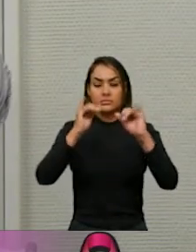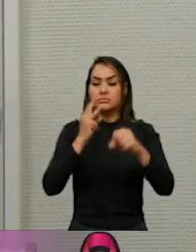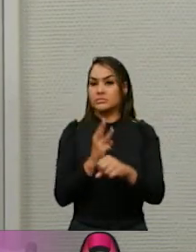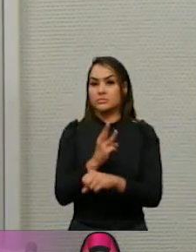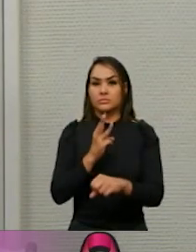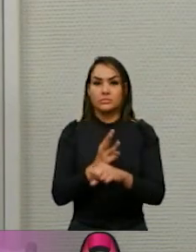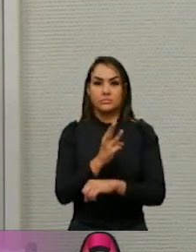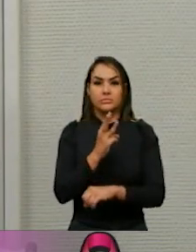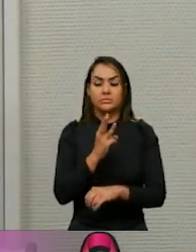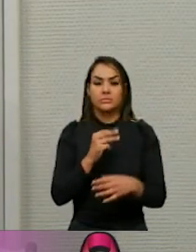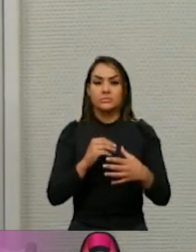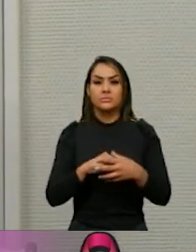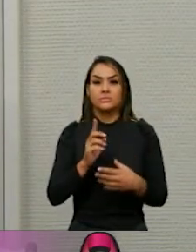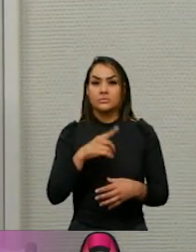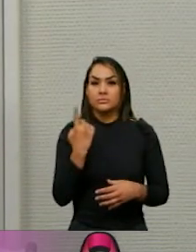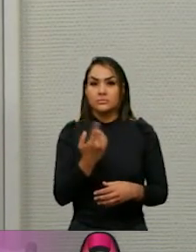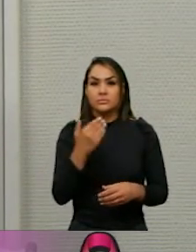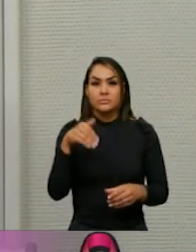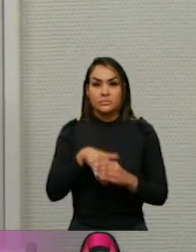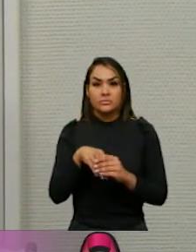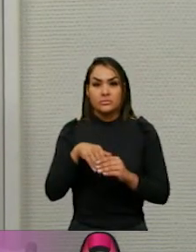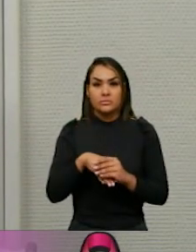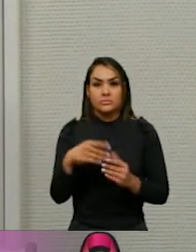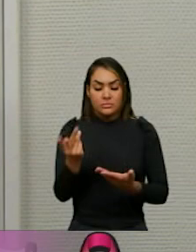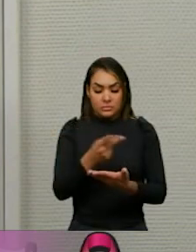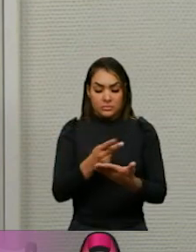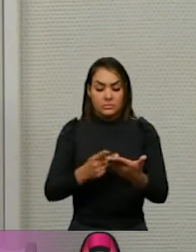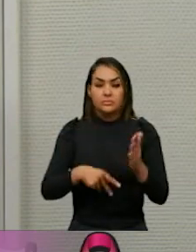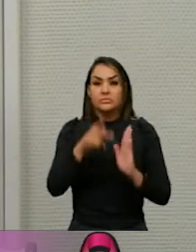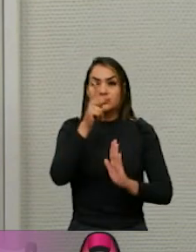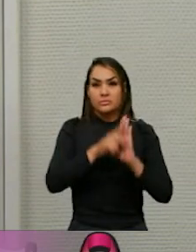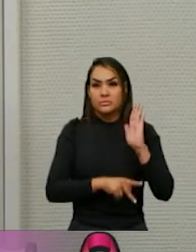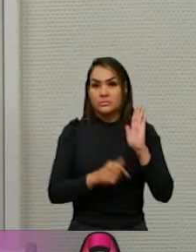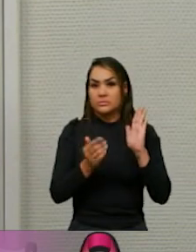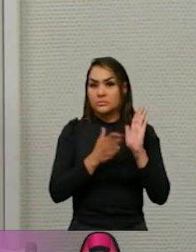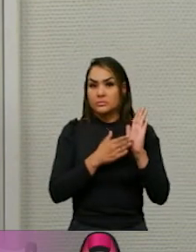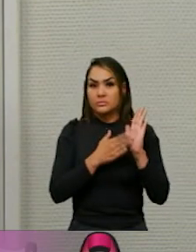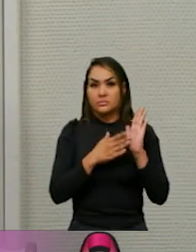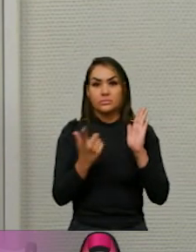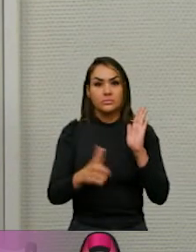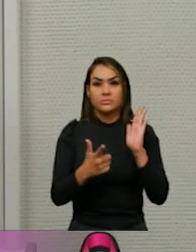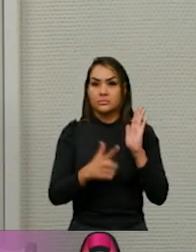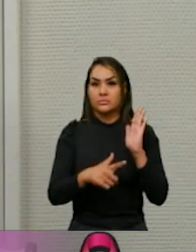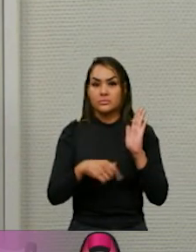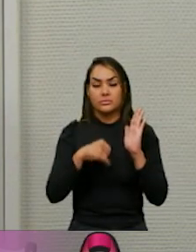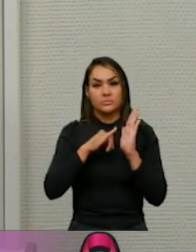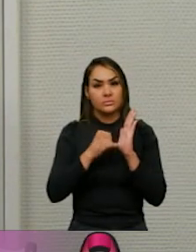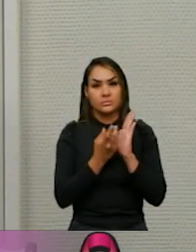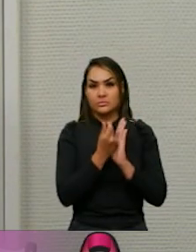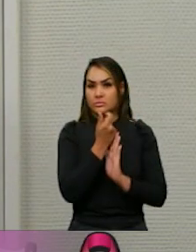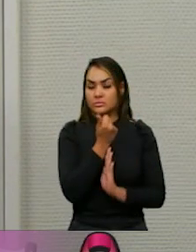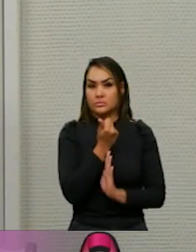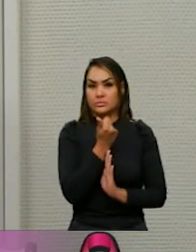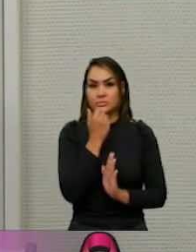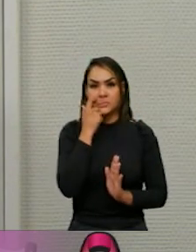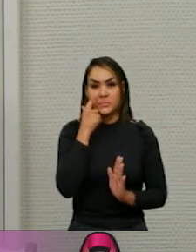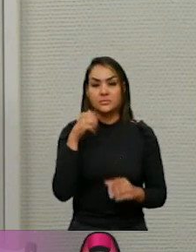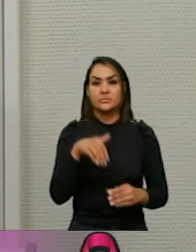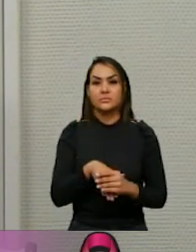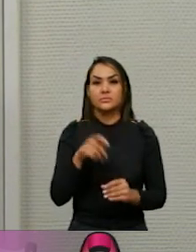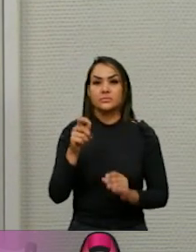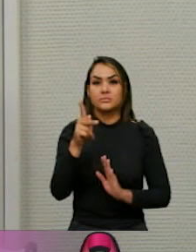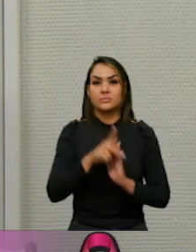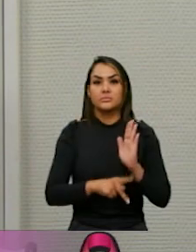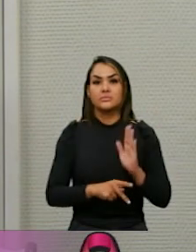pela nuvem. Nós votamos o que está escrito no projeto. No projeto não está escrito taxa de juros. Votar esse projeto